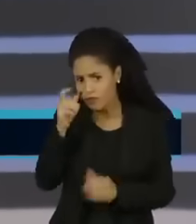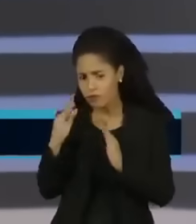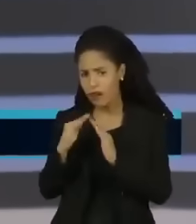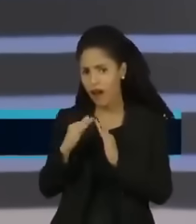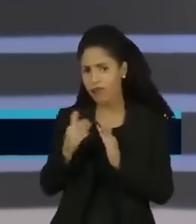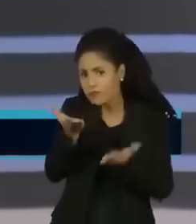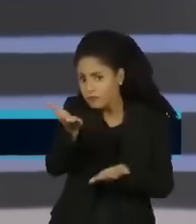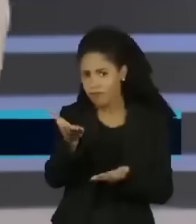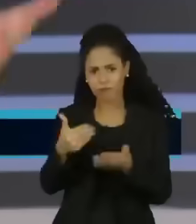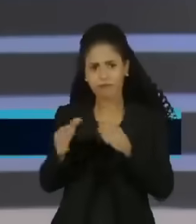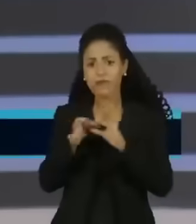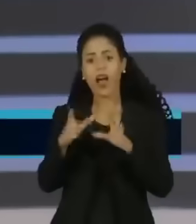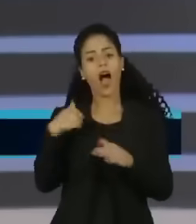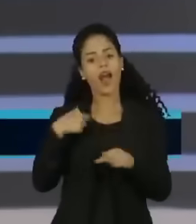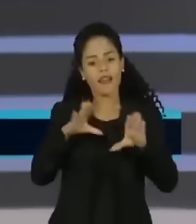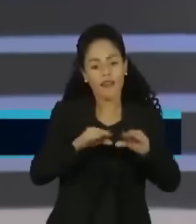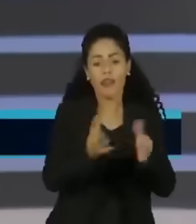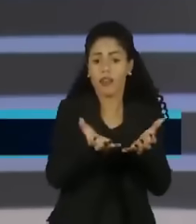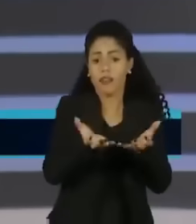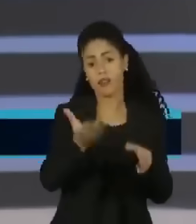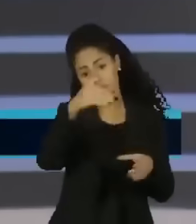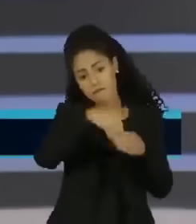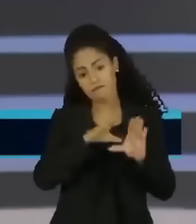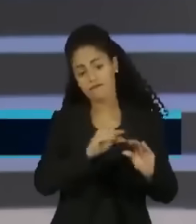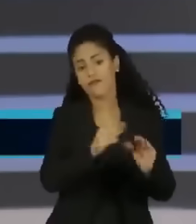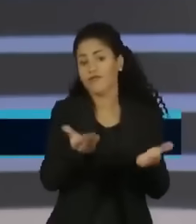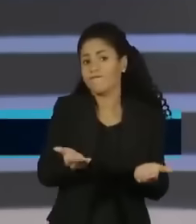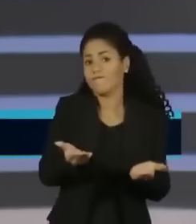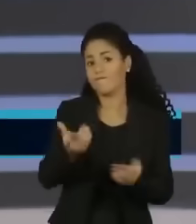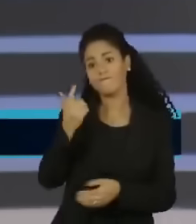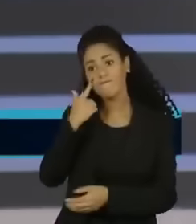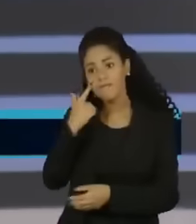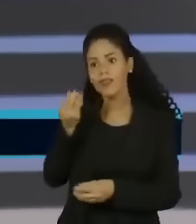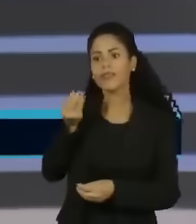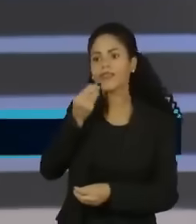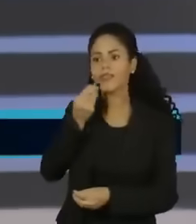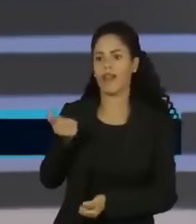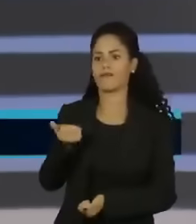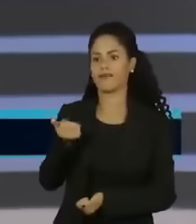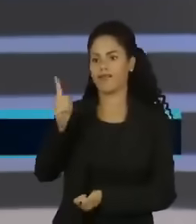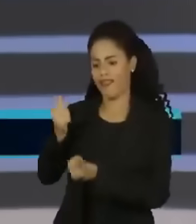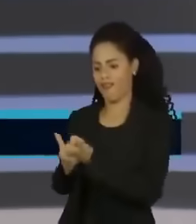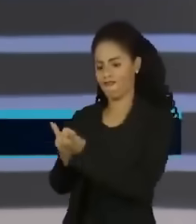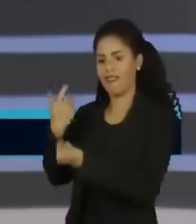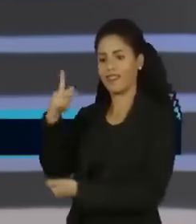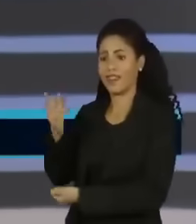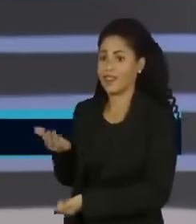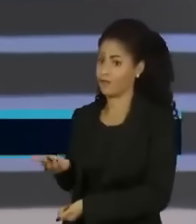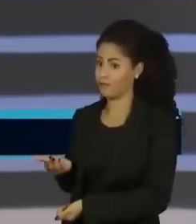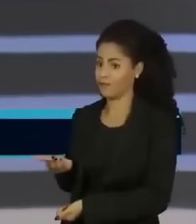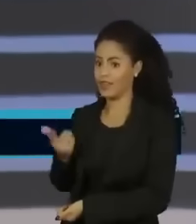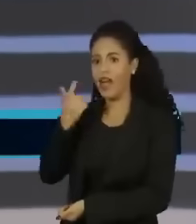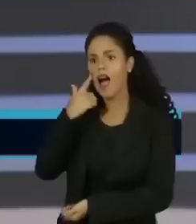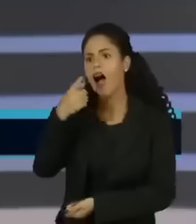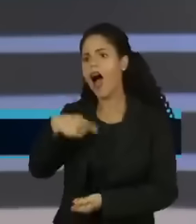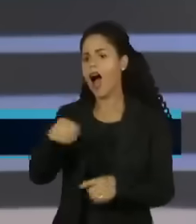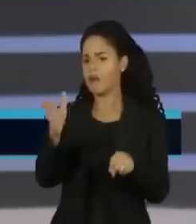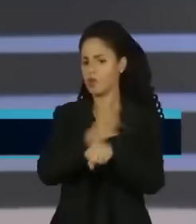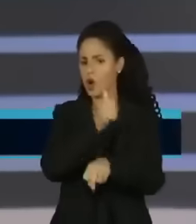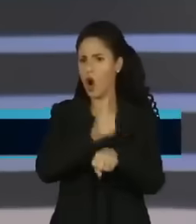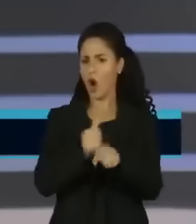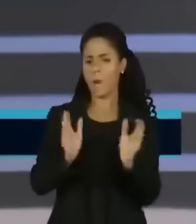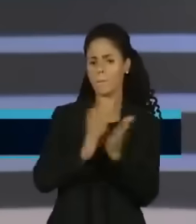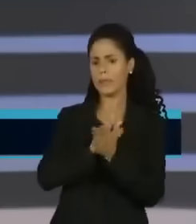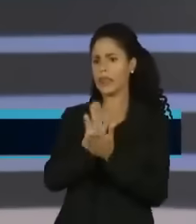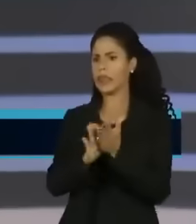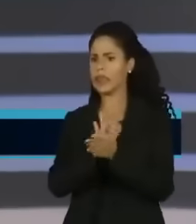independentemente em que você votou, fosse jogado para o alto em detrimento à manutenção dele. Ah, mas não tinha esse golpe, não tinha tanque na